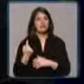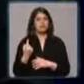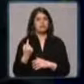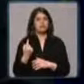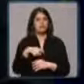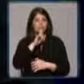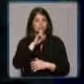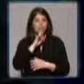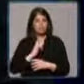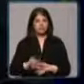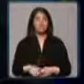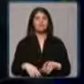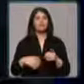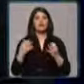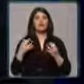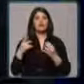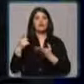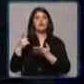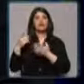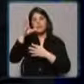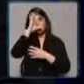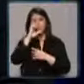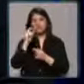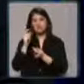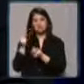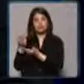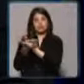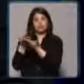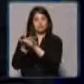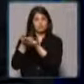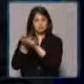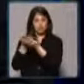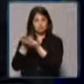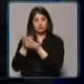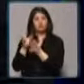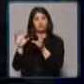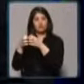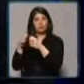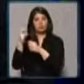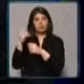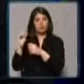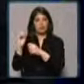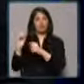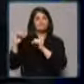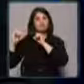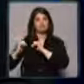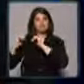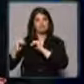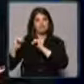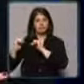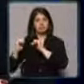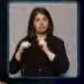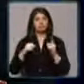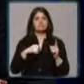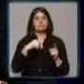apoio político unânimo de todos os ministros do Eurogrupo relativamente a esta pretensão. No Ecofin será de ser feito o mesmo ponto